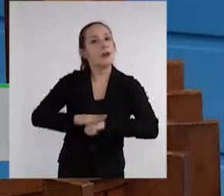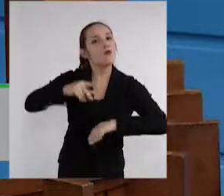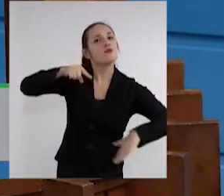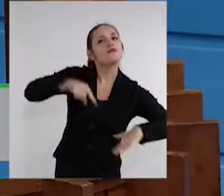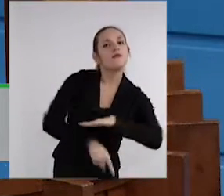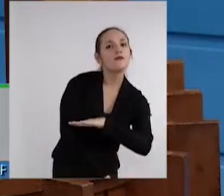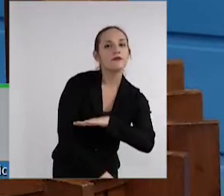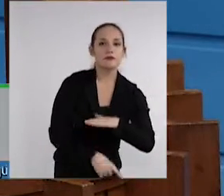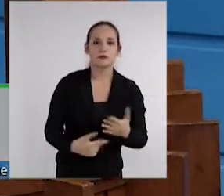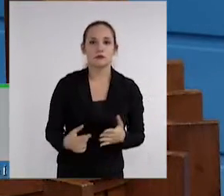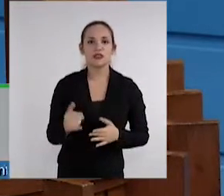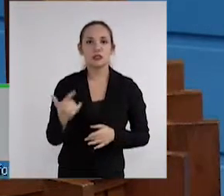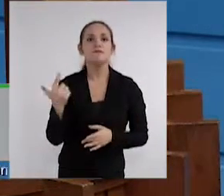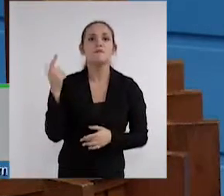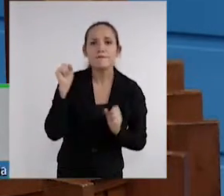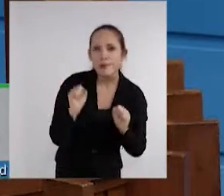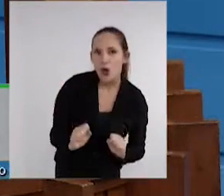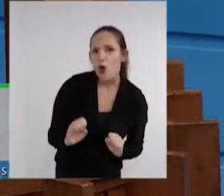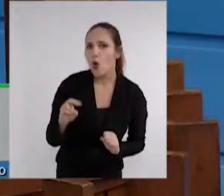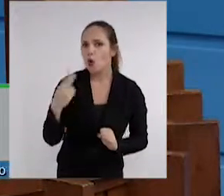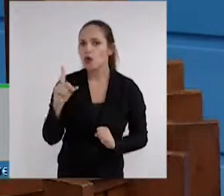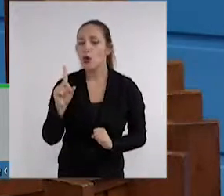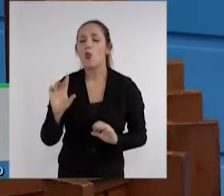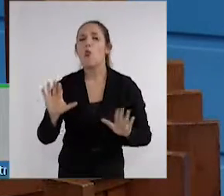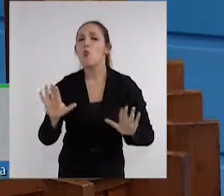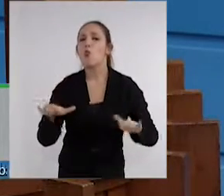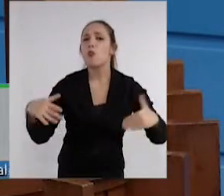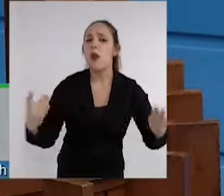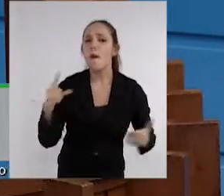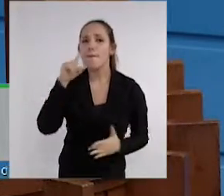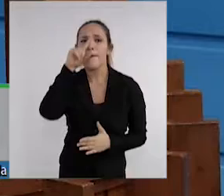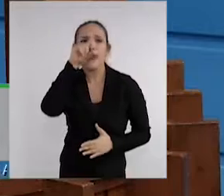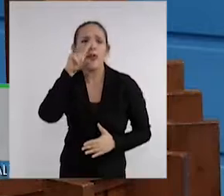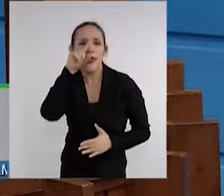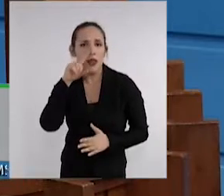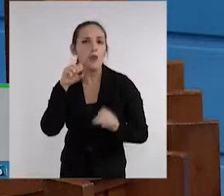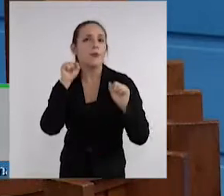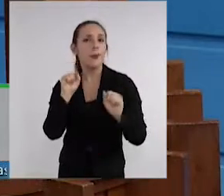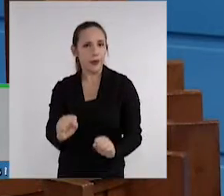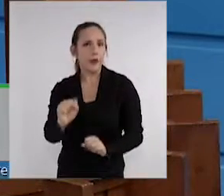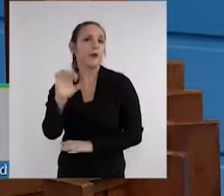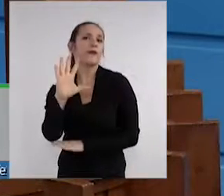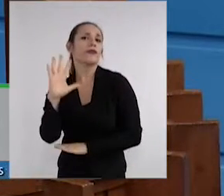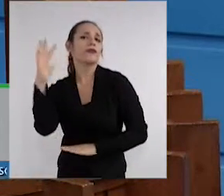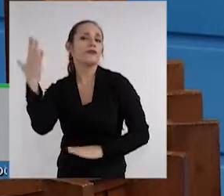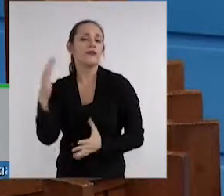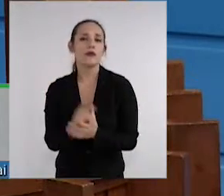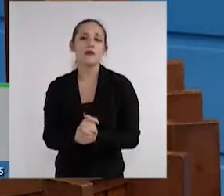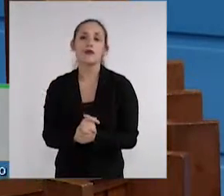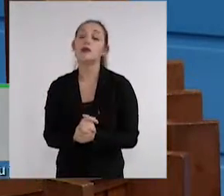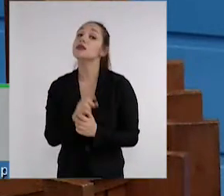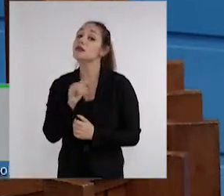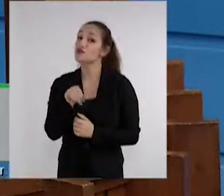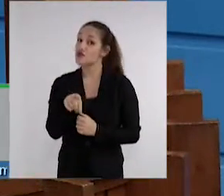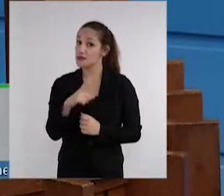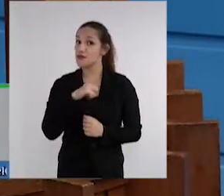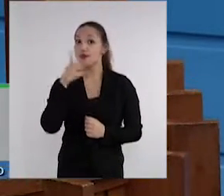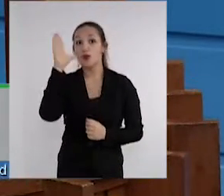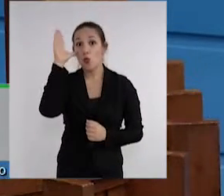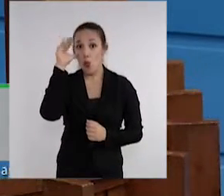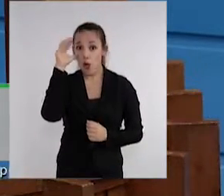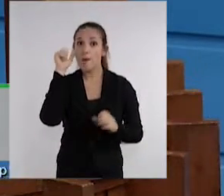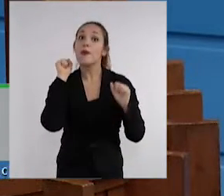dessa questão. Os riscos para a extração do gás de xisto, e quem tiver a curiosidade, vá até